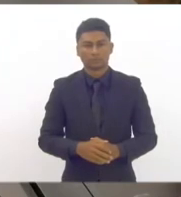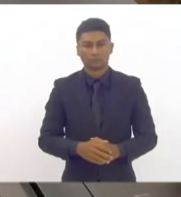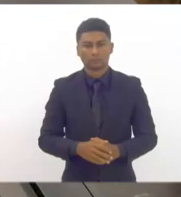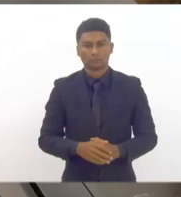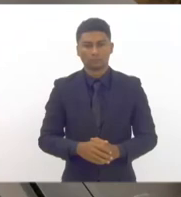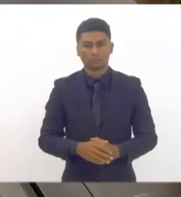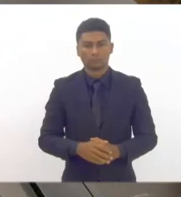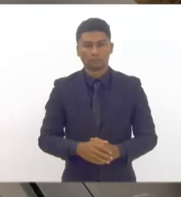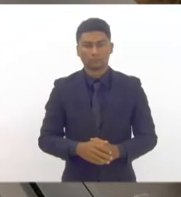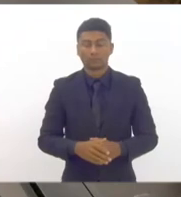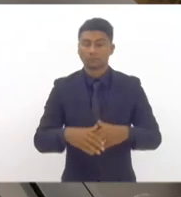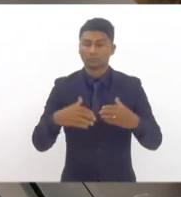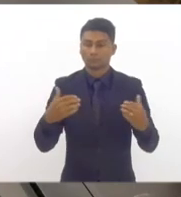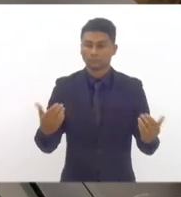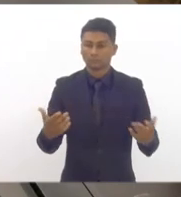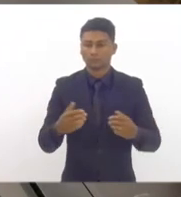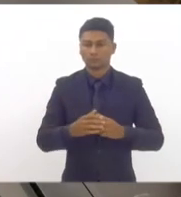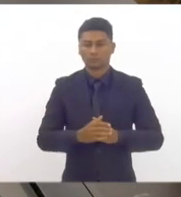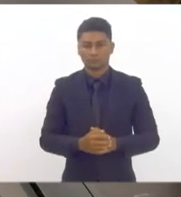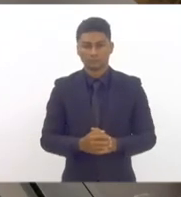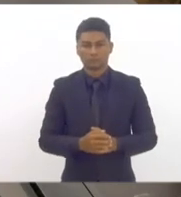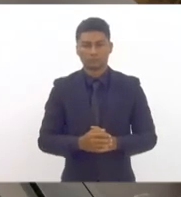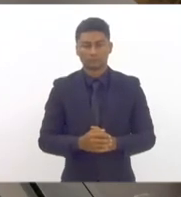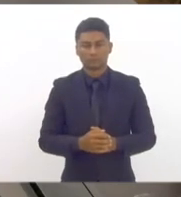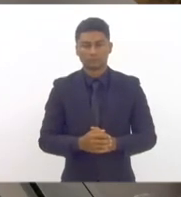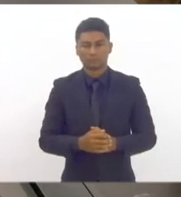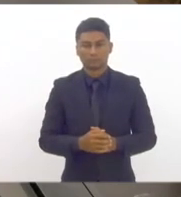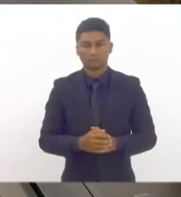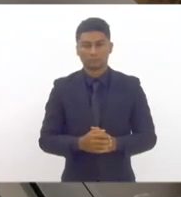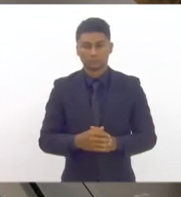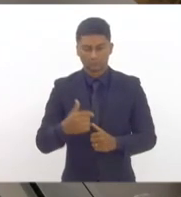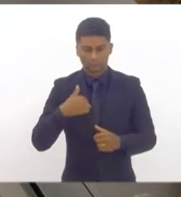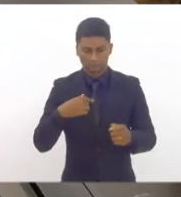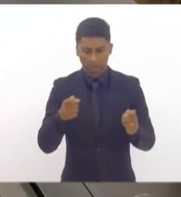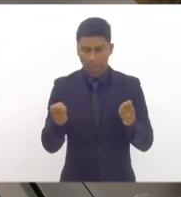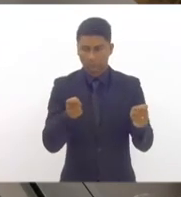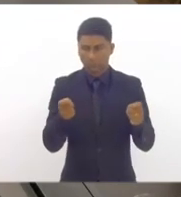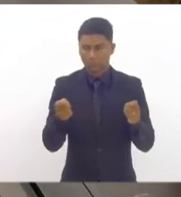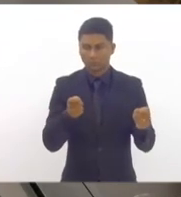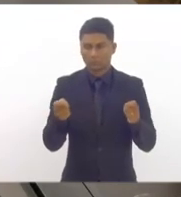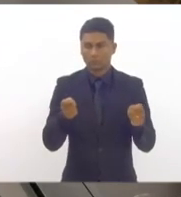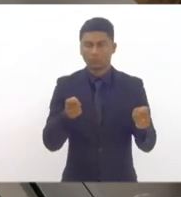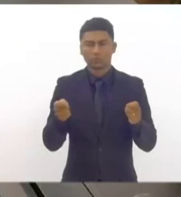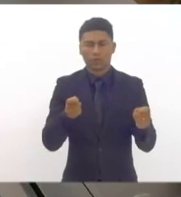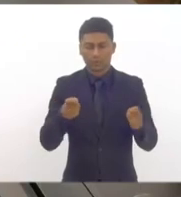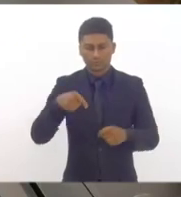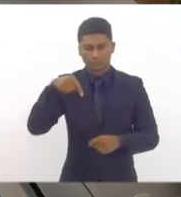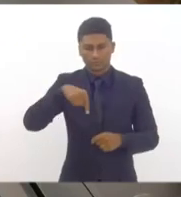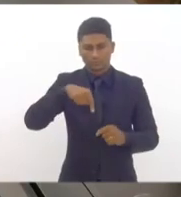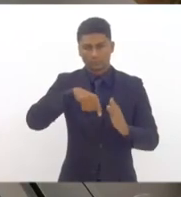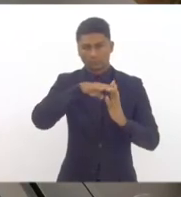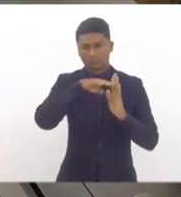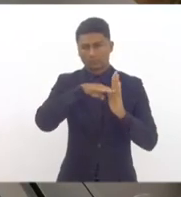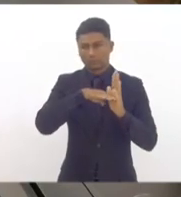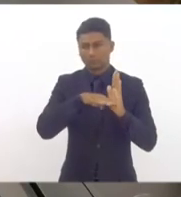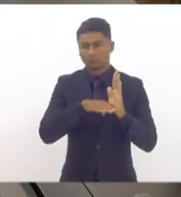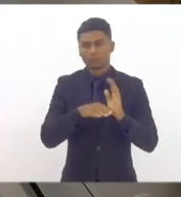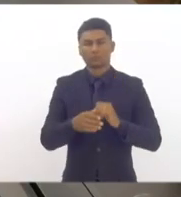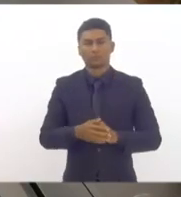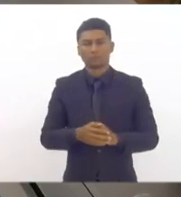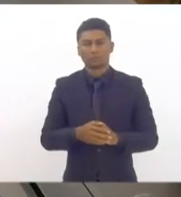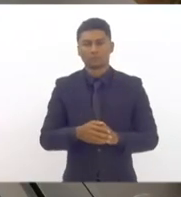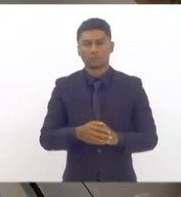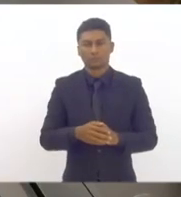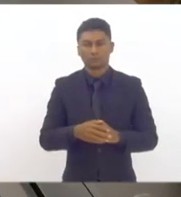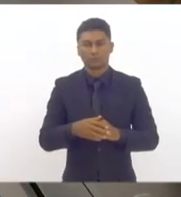Bom, peço que, pelo meu controle... Não. É número ímpar, Não tem como